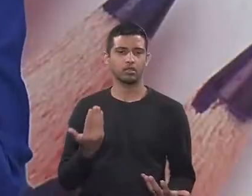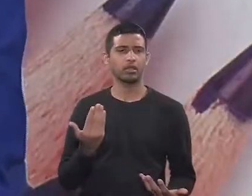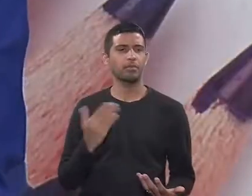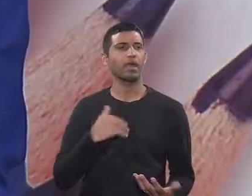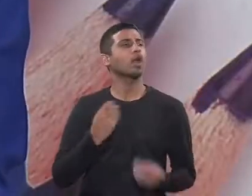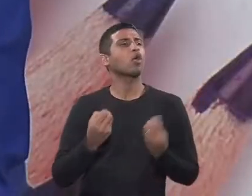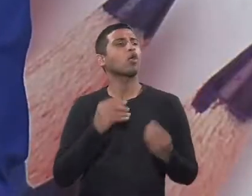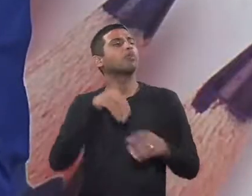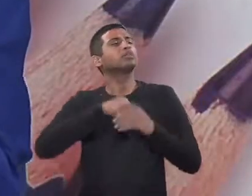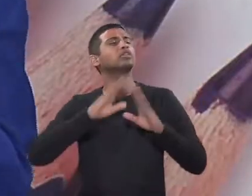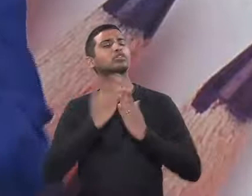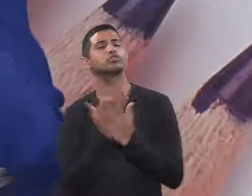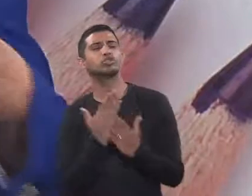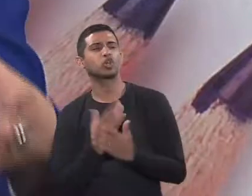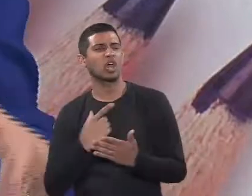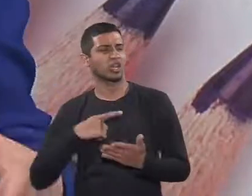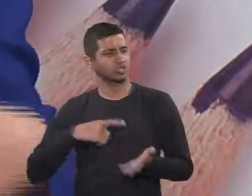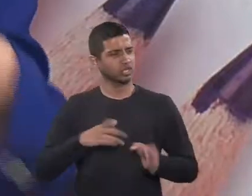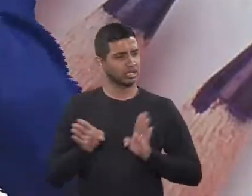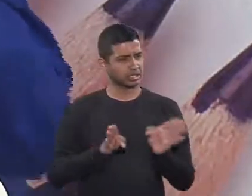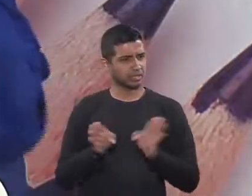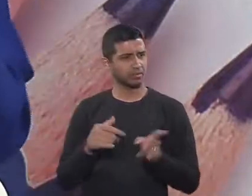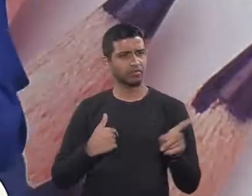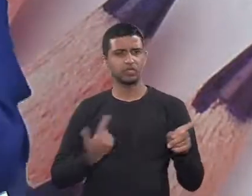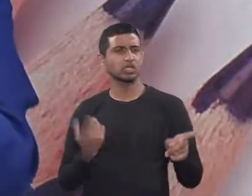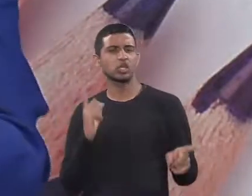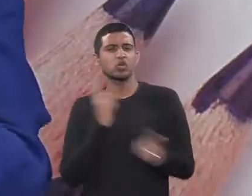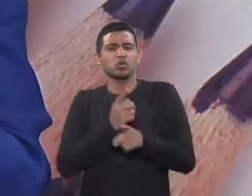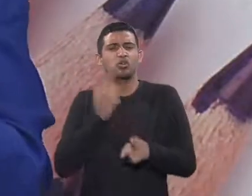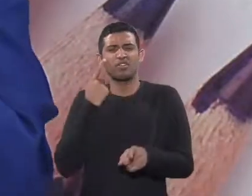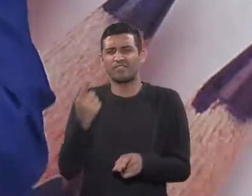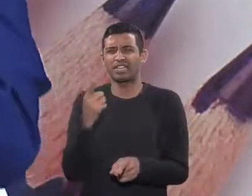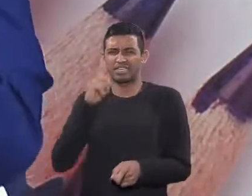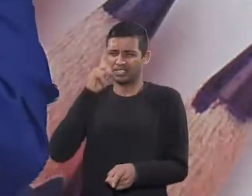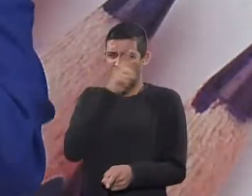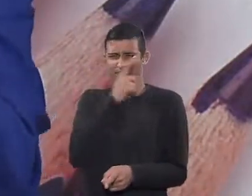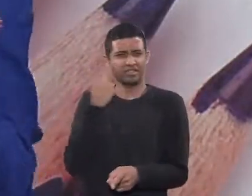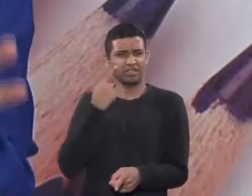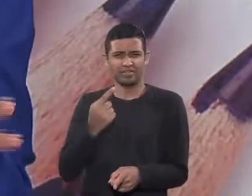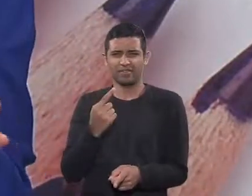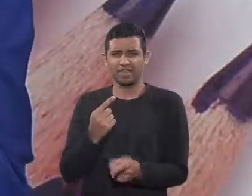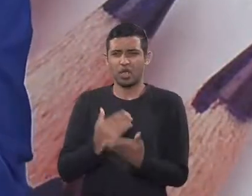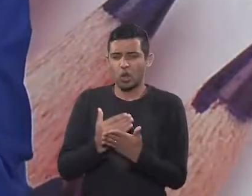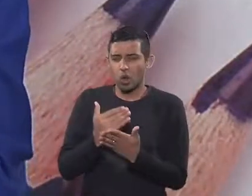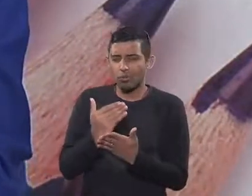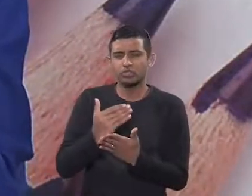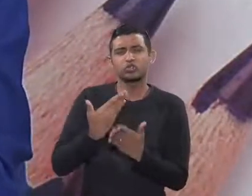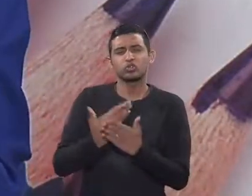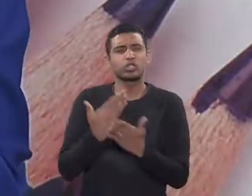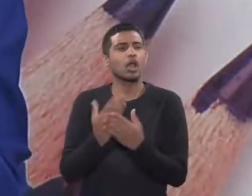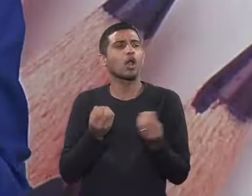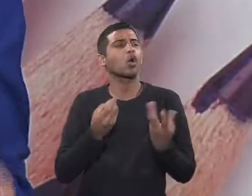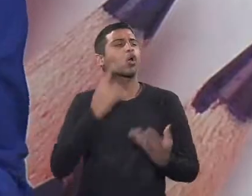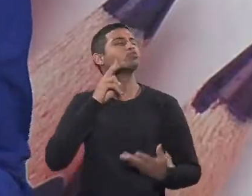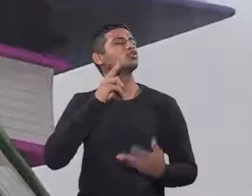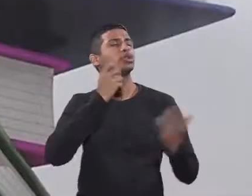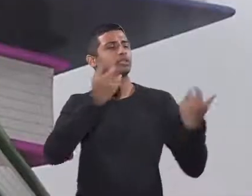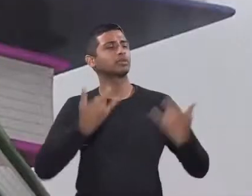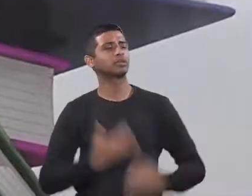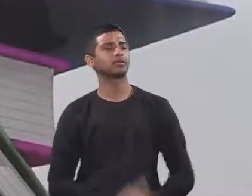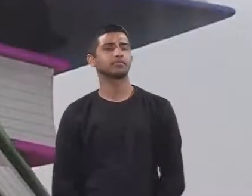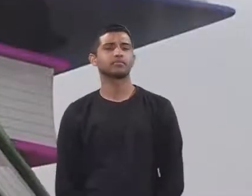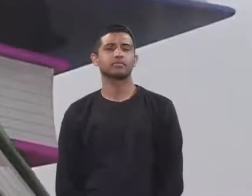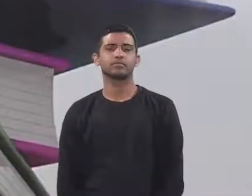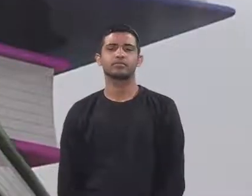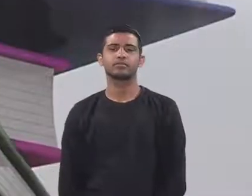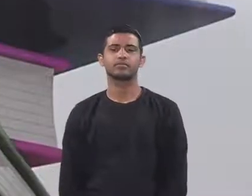tua escola? Tinha acessibilidade? Você encontrou alguma dificuldade ali desde os primeiros anos? Conta pra gente um pouquinho.